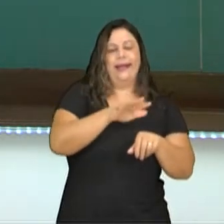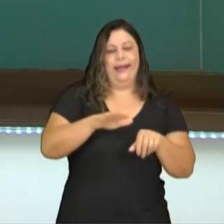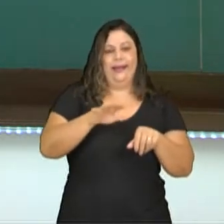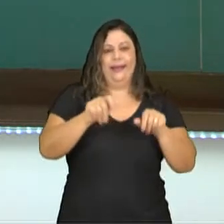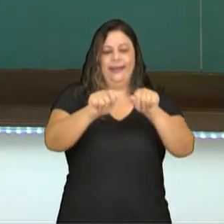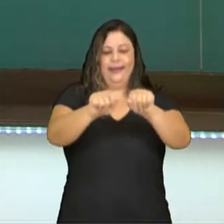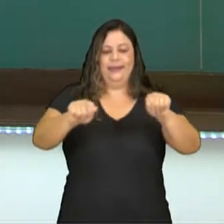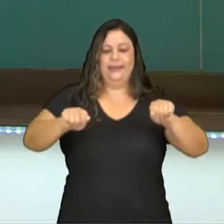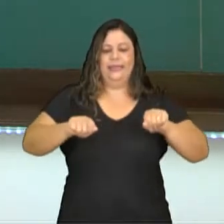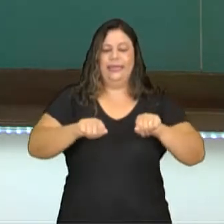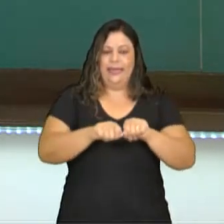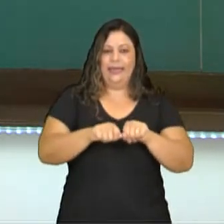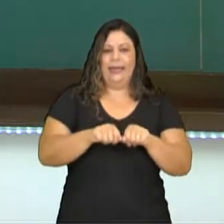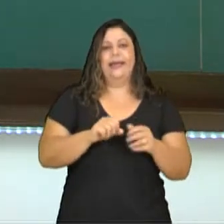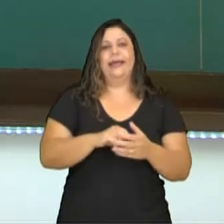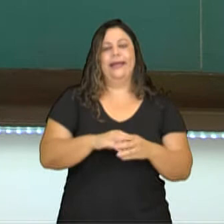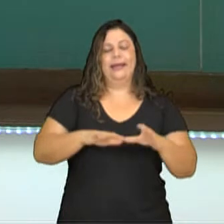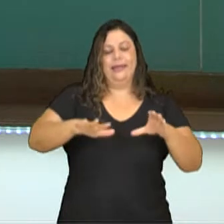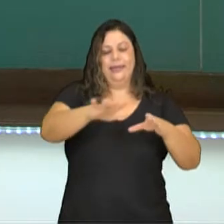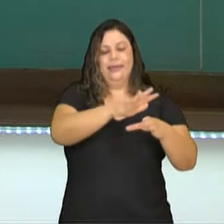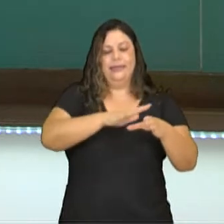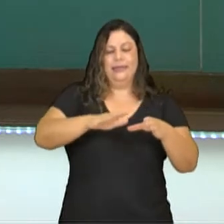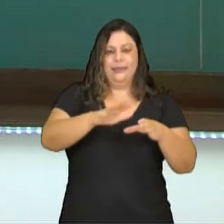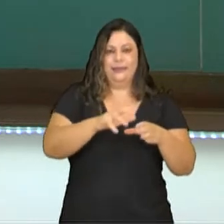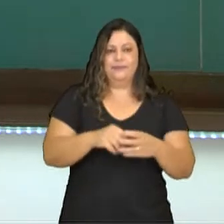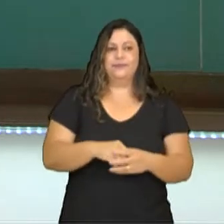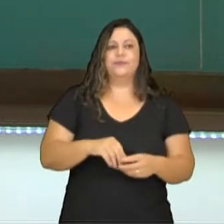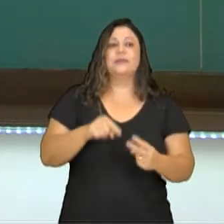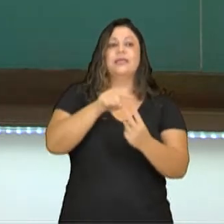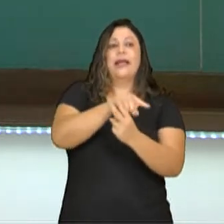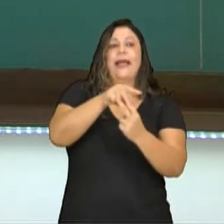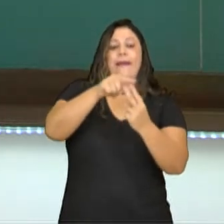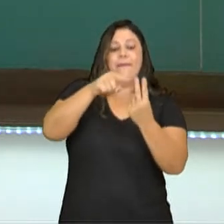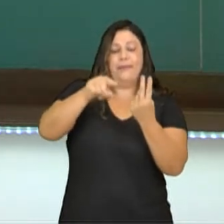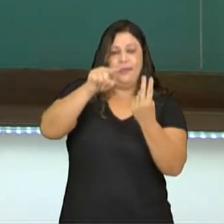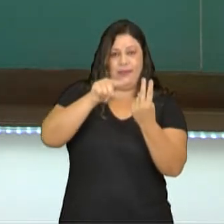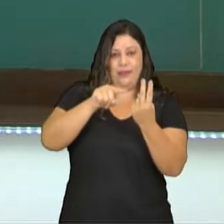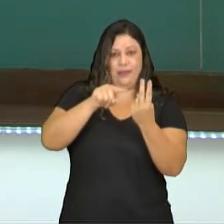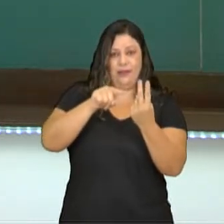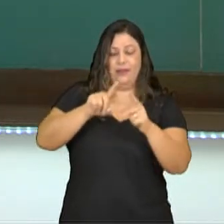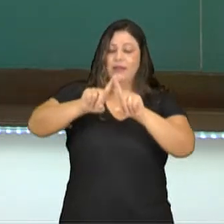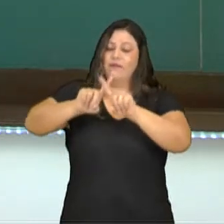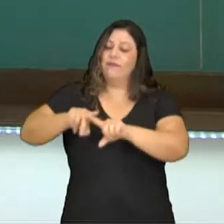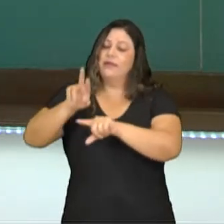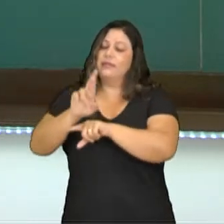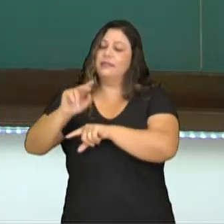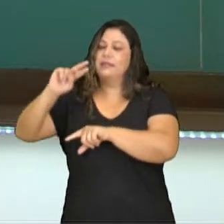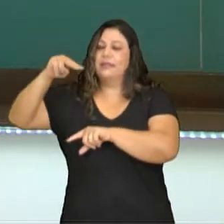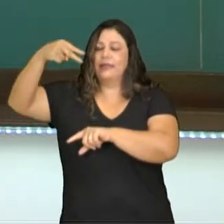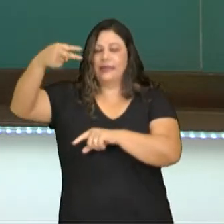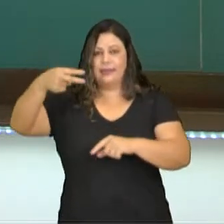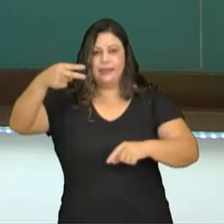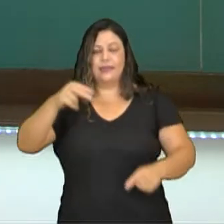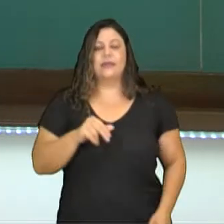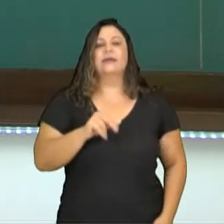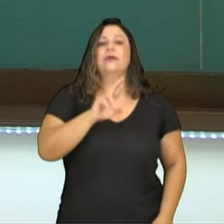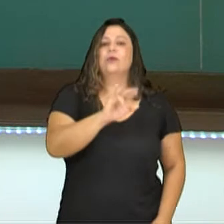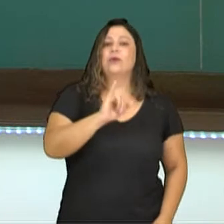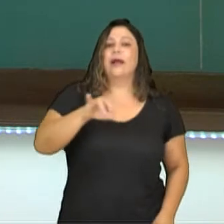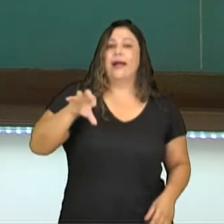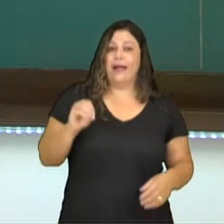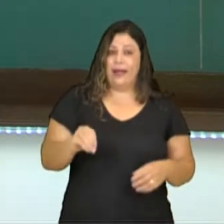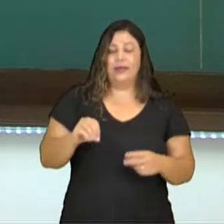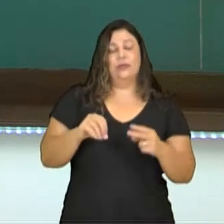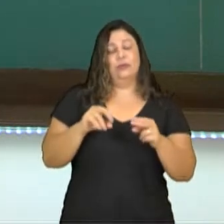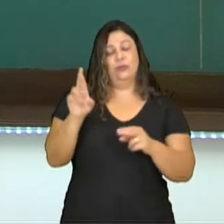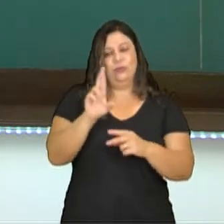área, que é a superfície dada por π vezes r ao quadrado. Lembrando que o raio é determinado aqui pelo